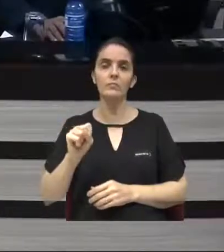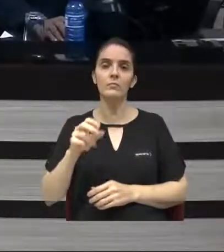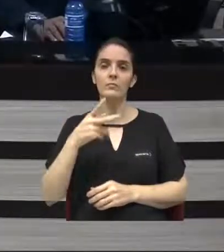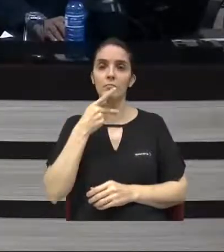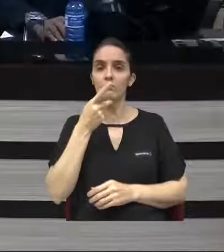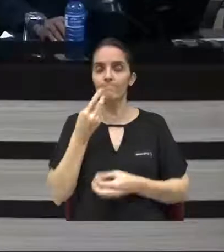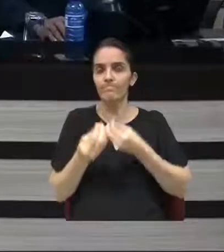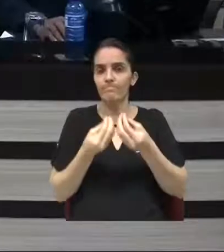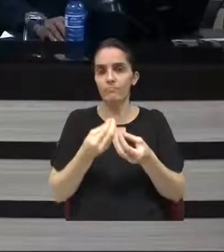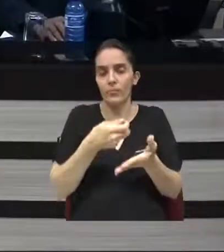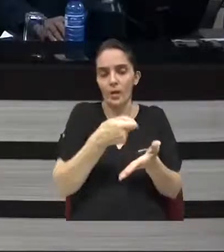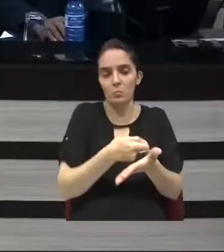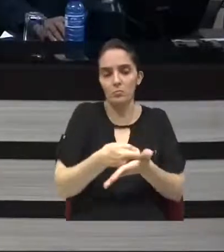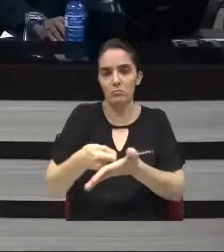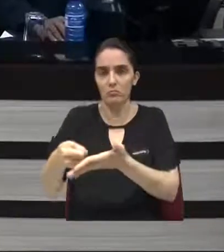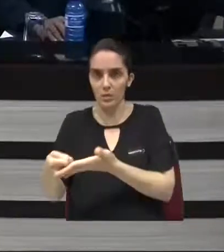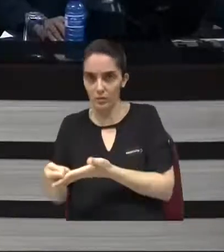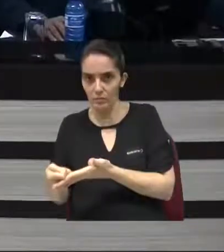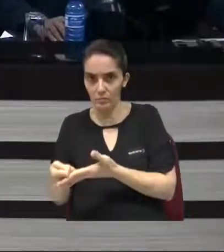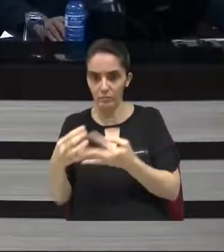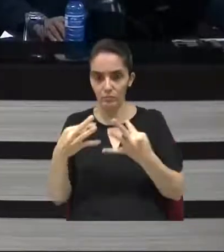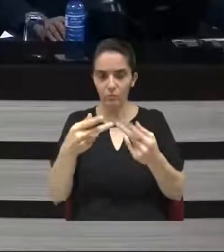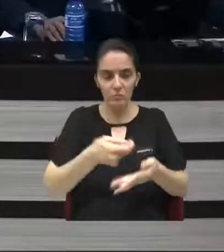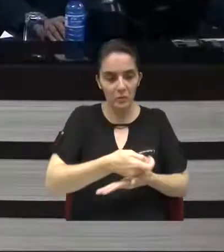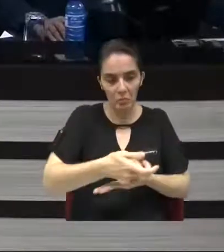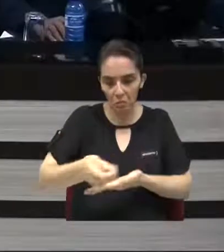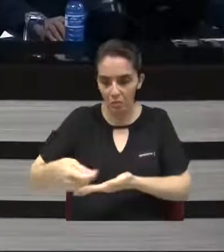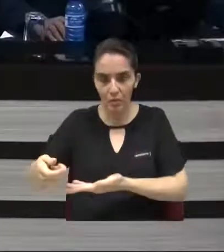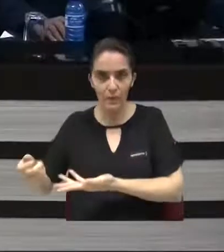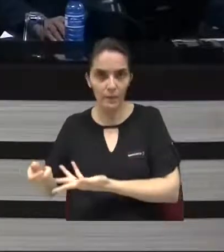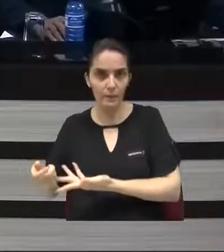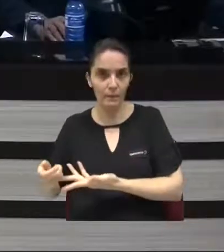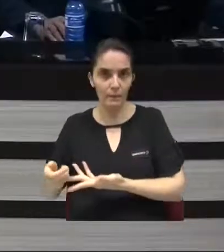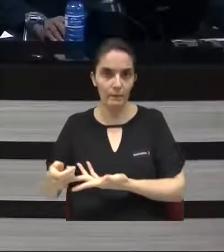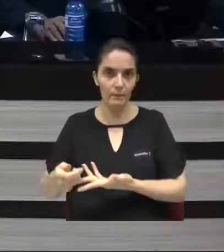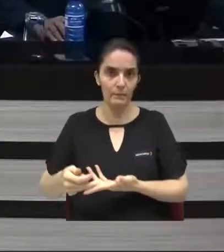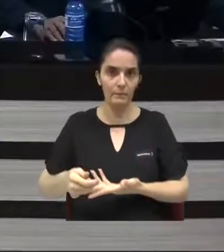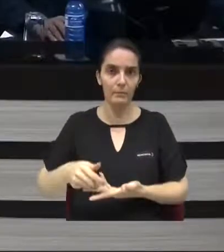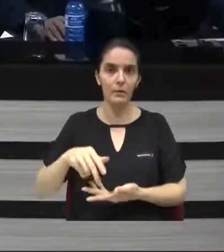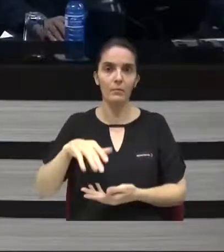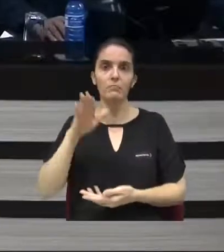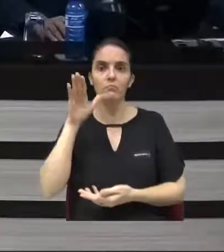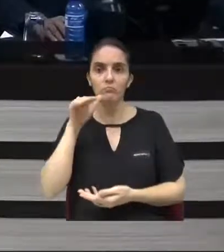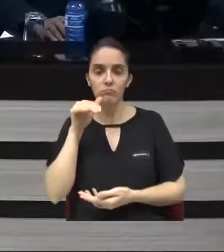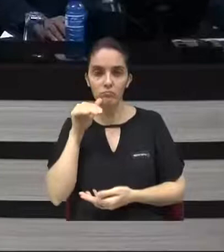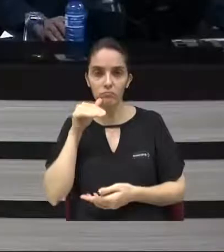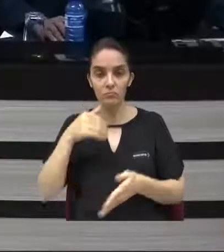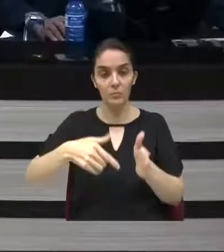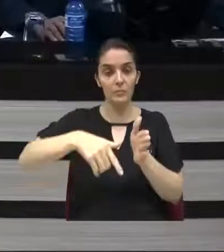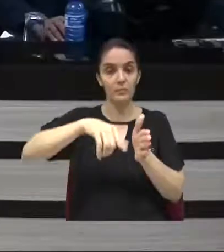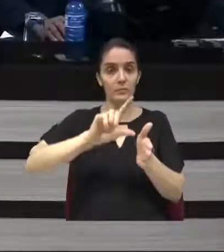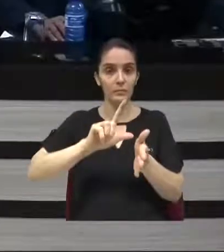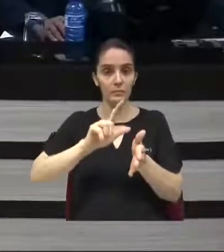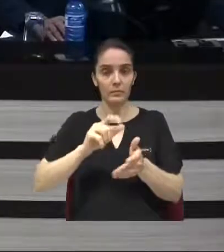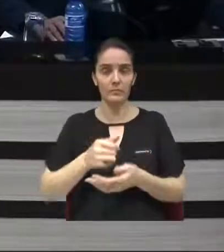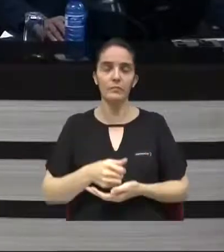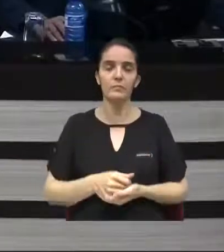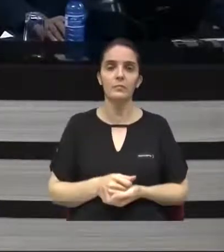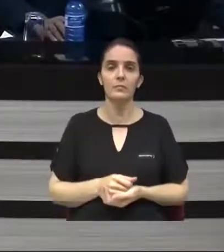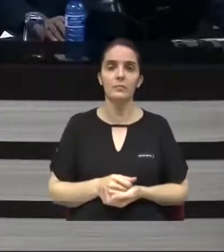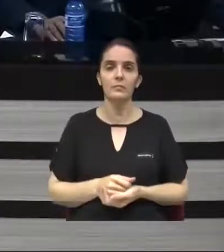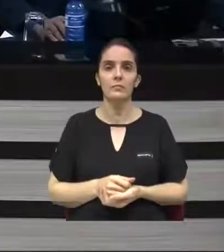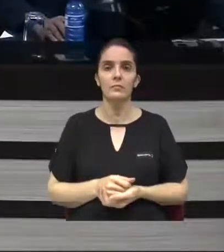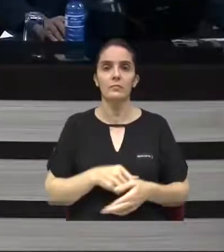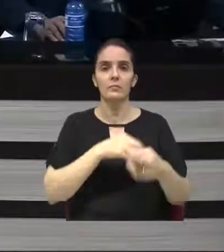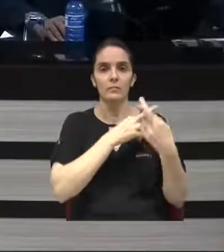forma de pagamento de despesas realizadas por servidores pelo regime de adiantamento e da outras providências.